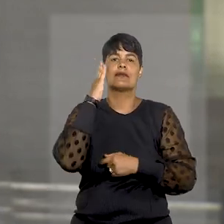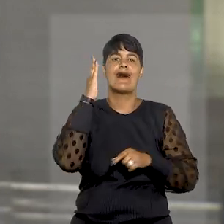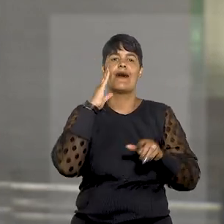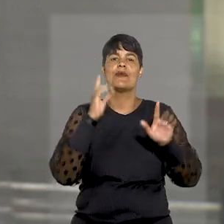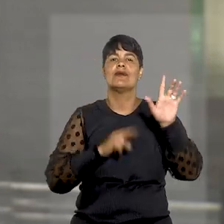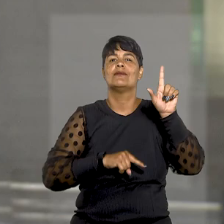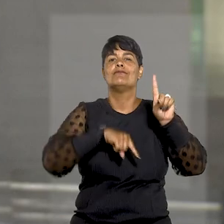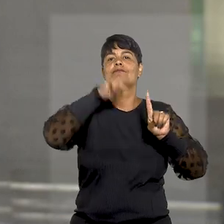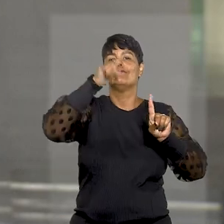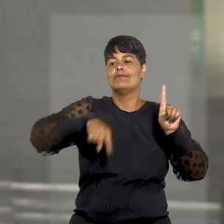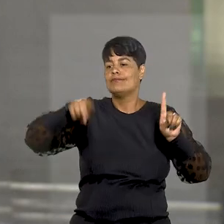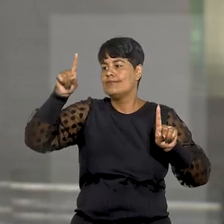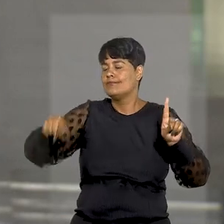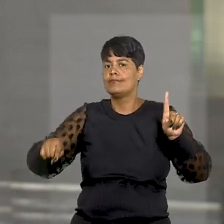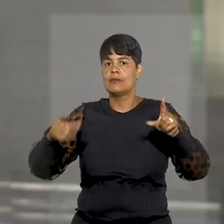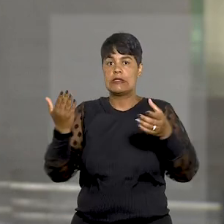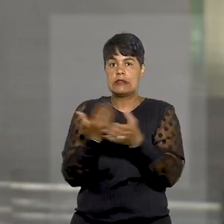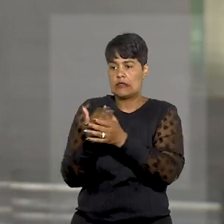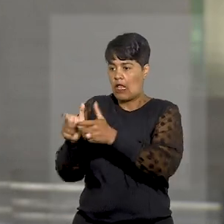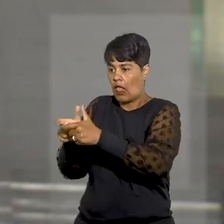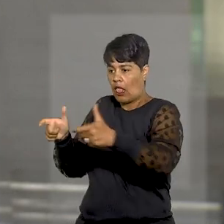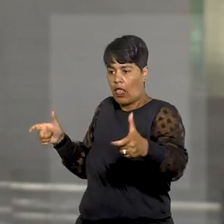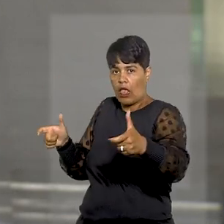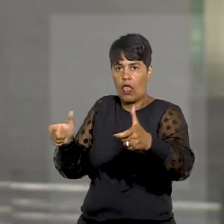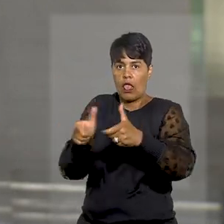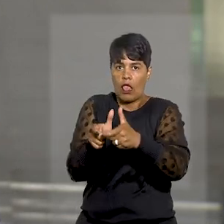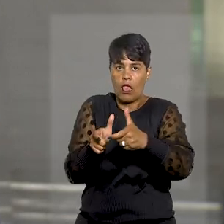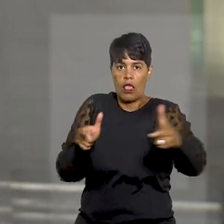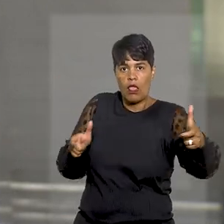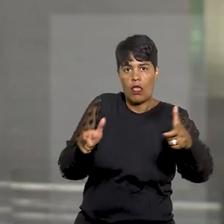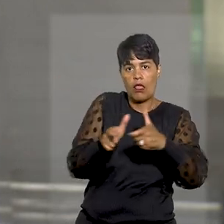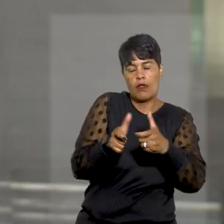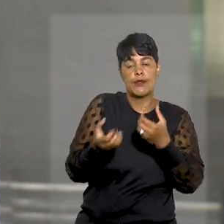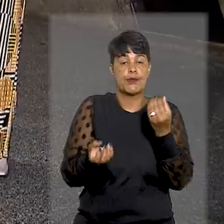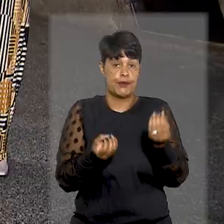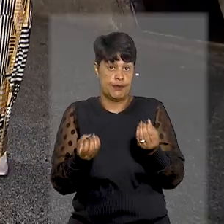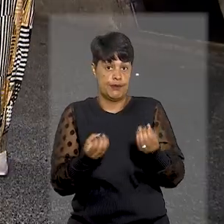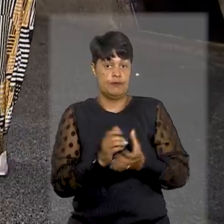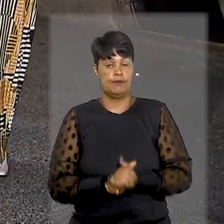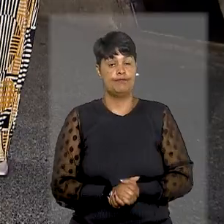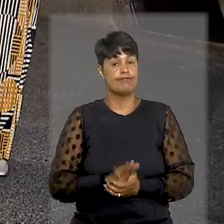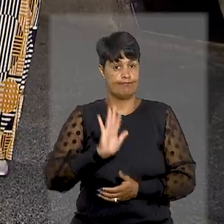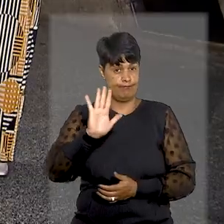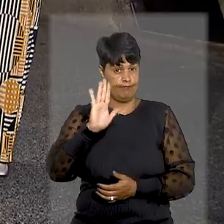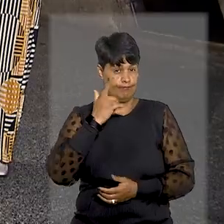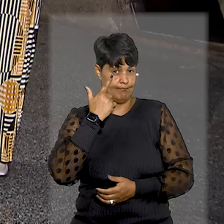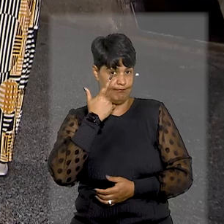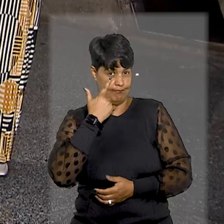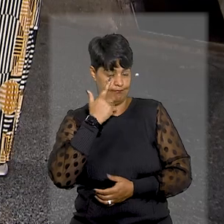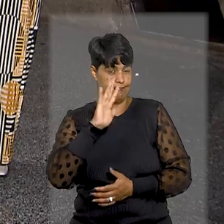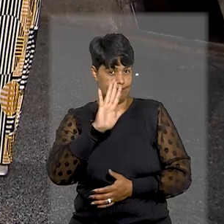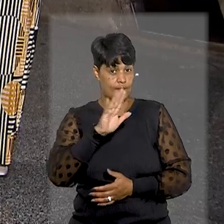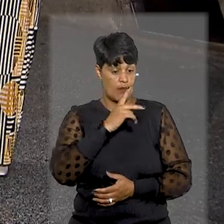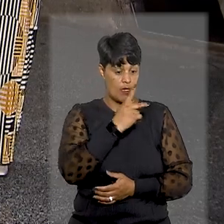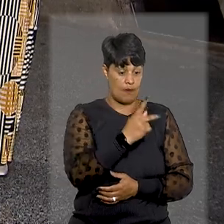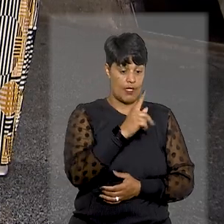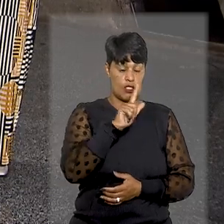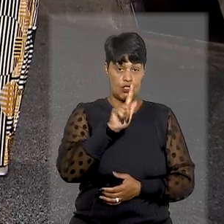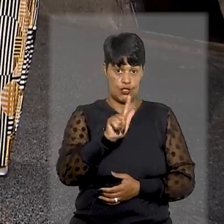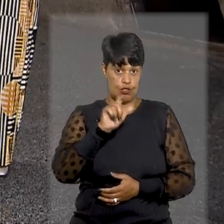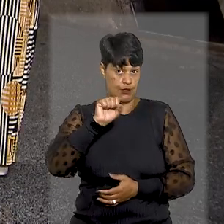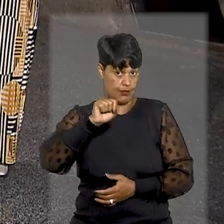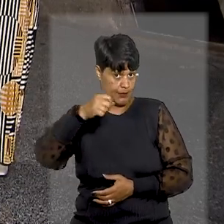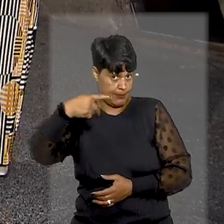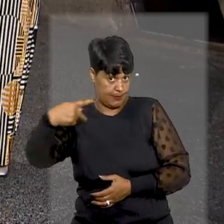os índices de desjudicialização de cada um dos atores desse acordo para se ter uma ideia só na Procuradoria